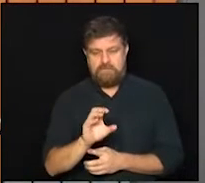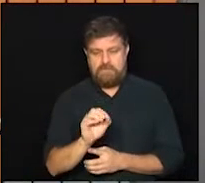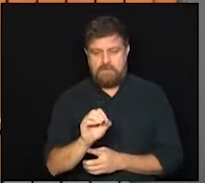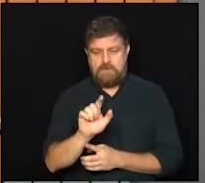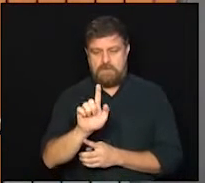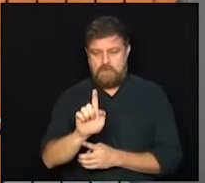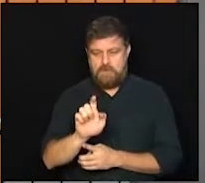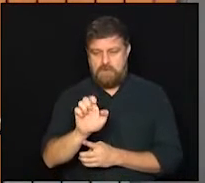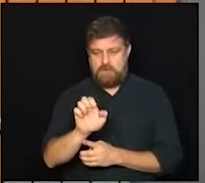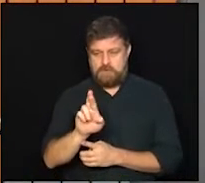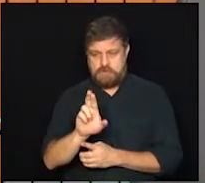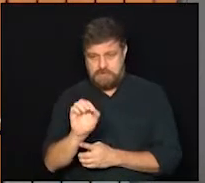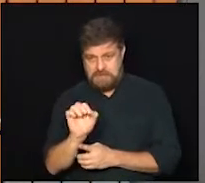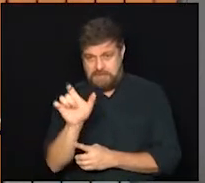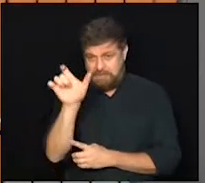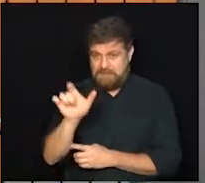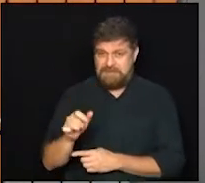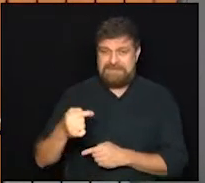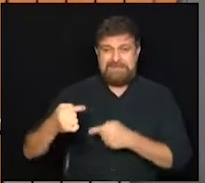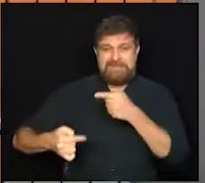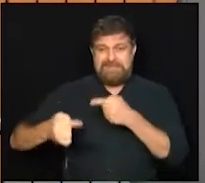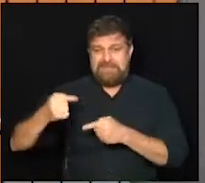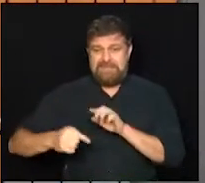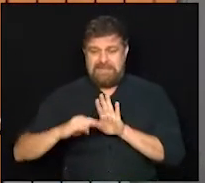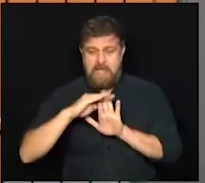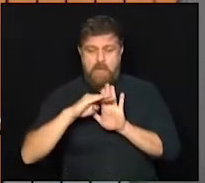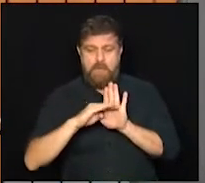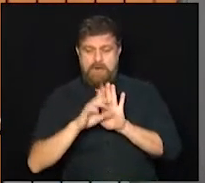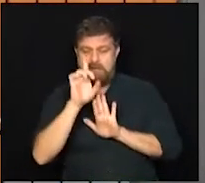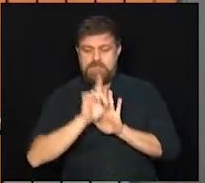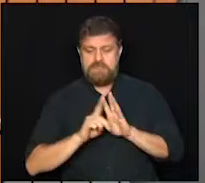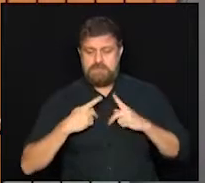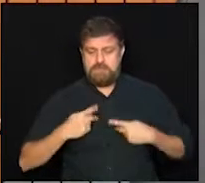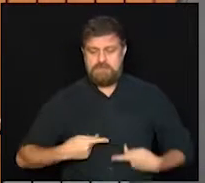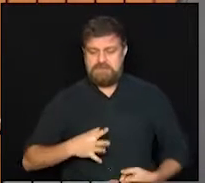né, para a gente começar a nossa discussão do Plano Municipal de Direitos Humanos.